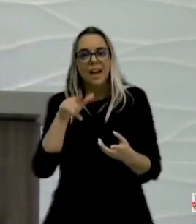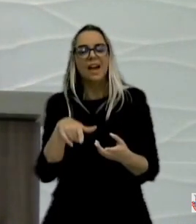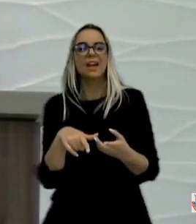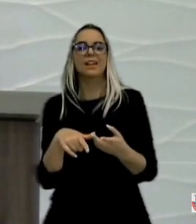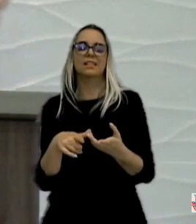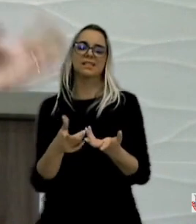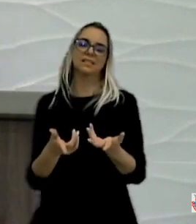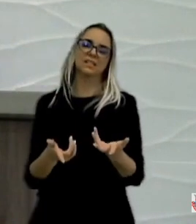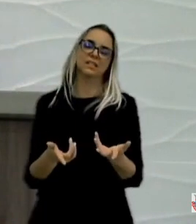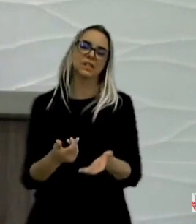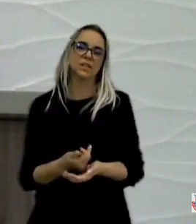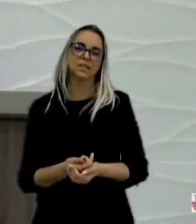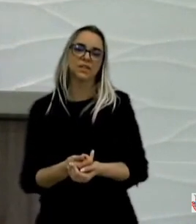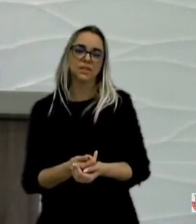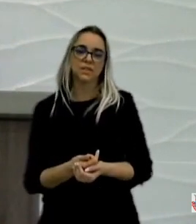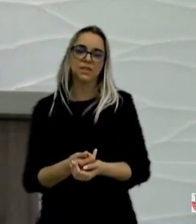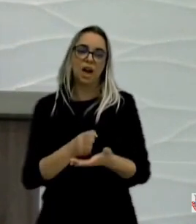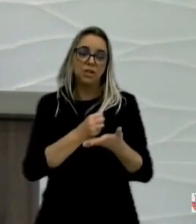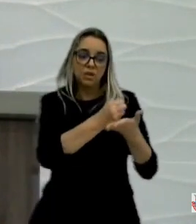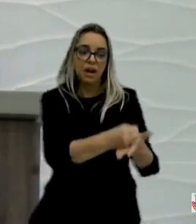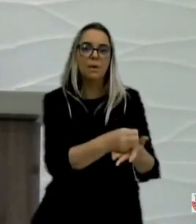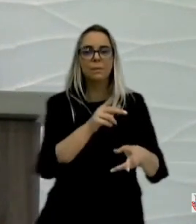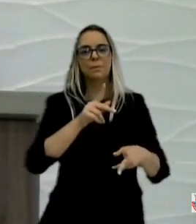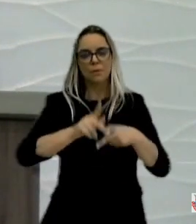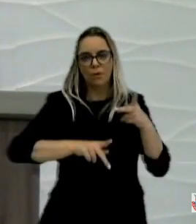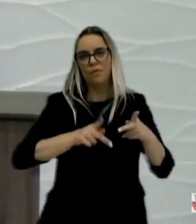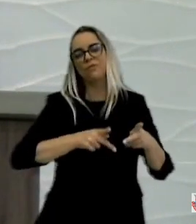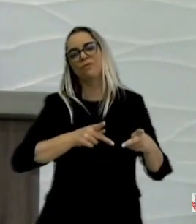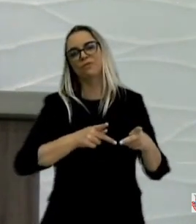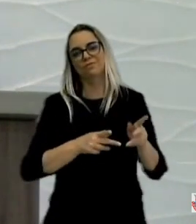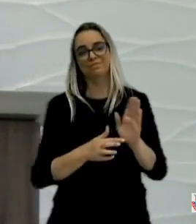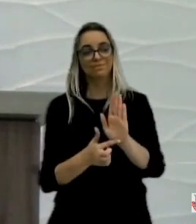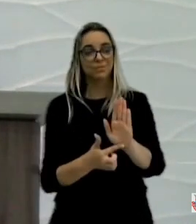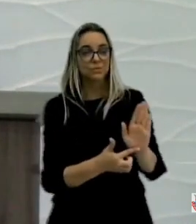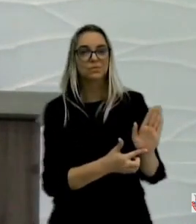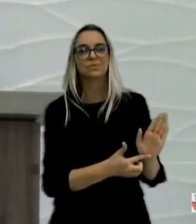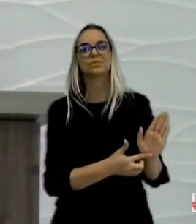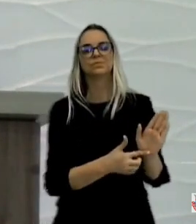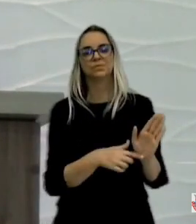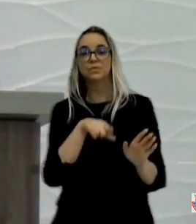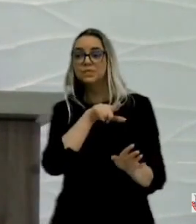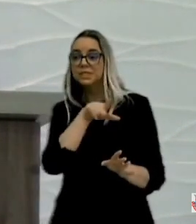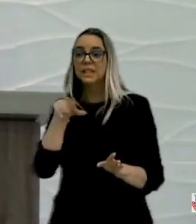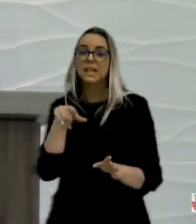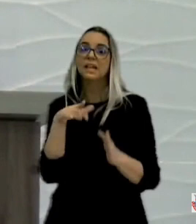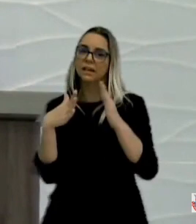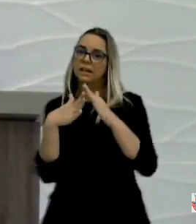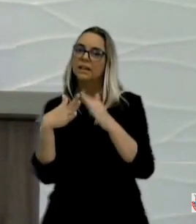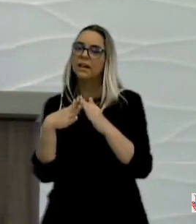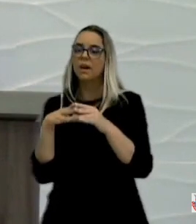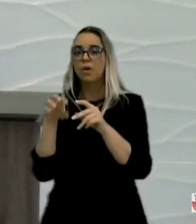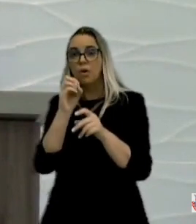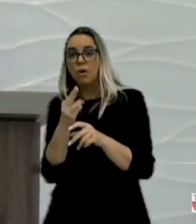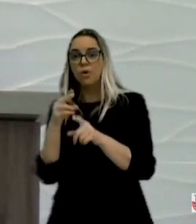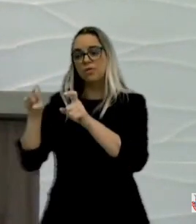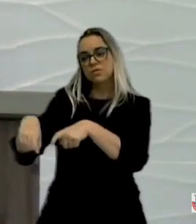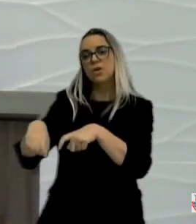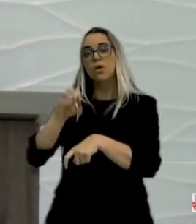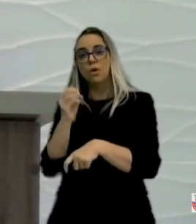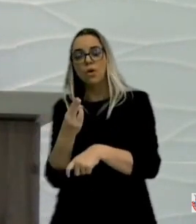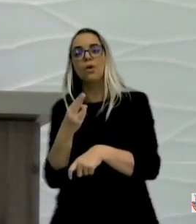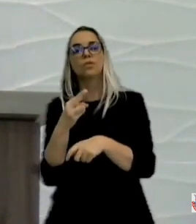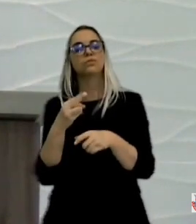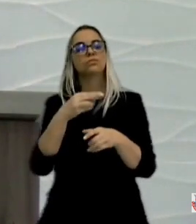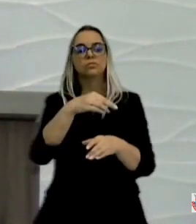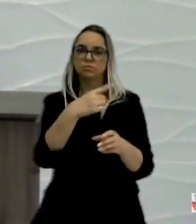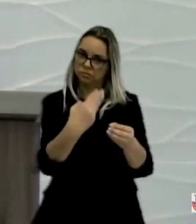situações que é voltada para a população. Você que mora na cidade, que mora na zona rural, vê tudo isso. A